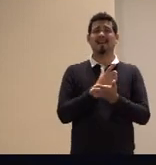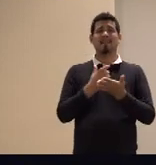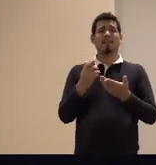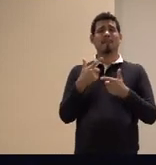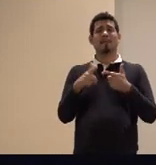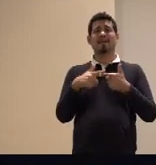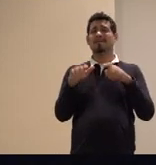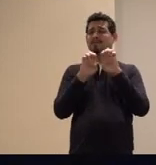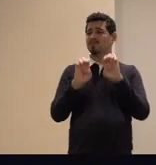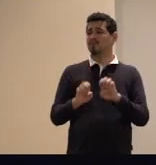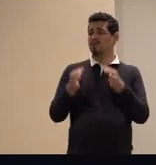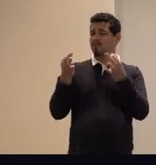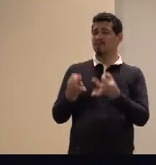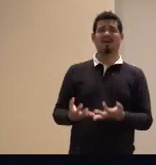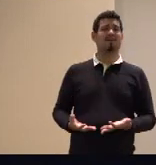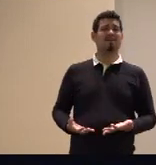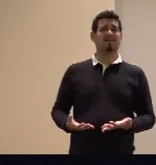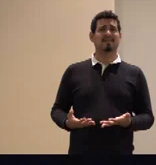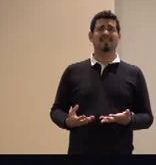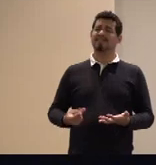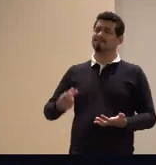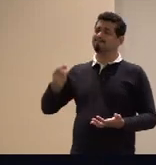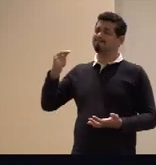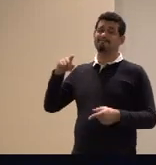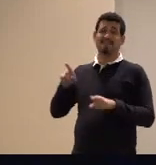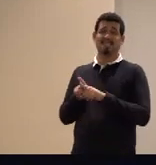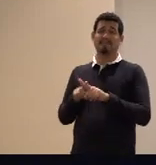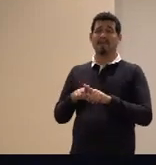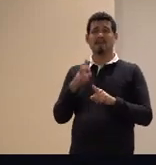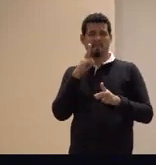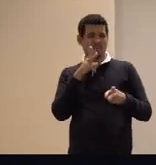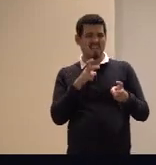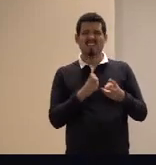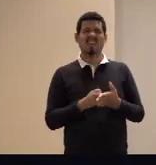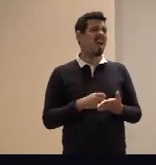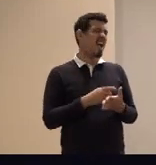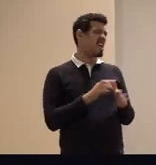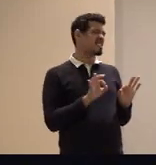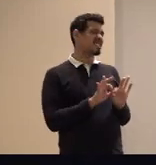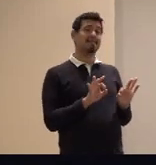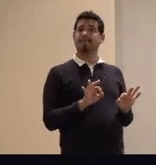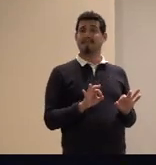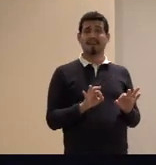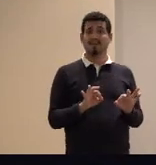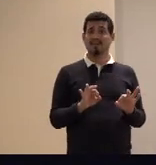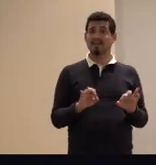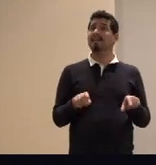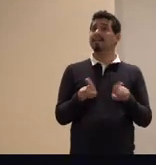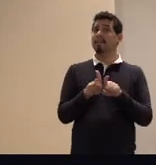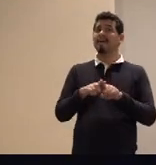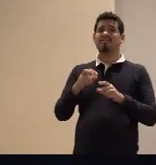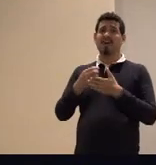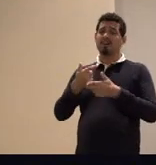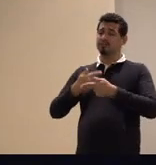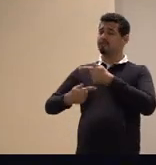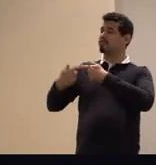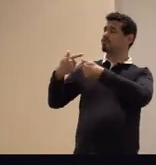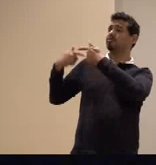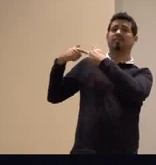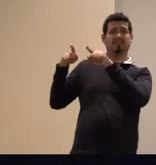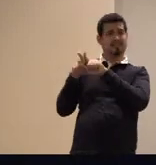né? Ele é muito mais antigo e profundo do que a gente acha, né? A mãe já sofria essa violência, a avó já